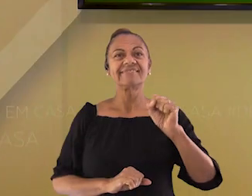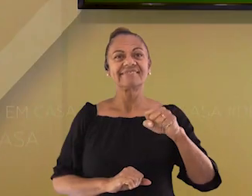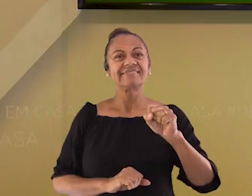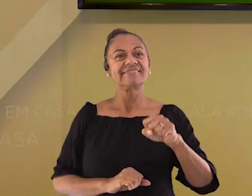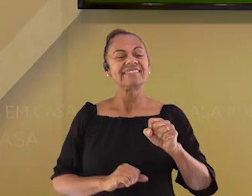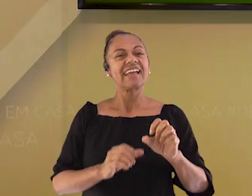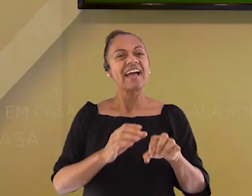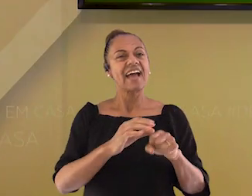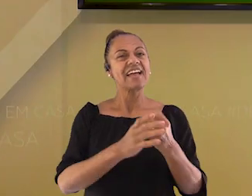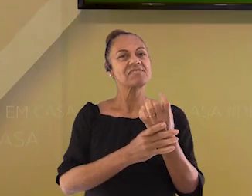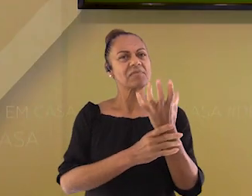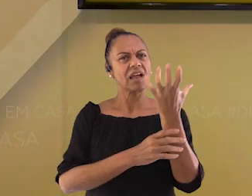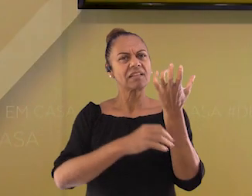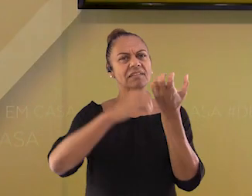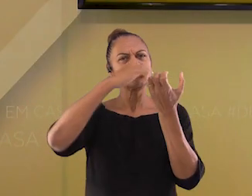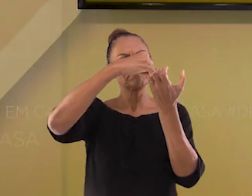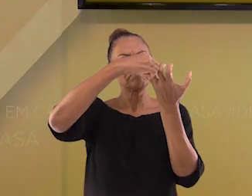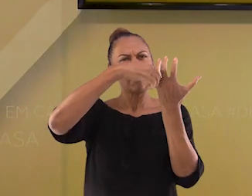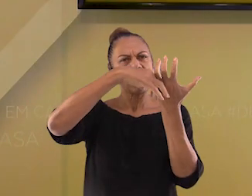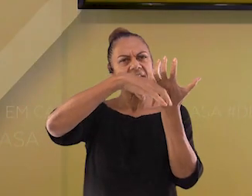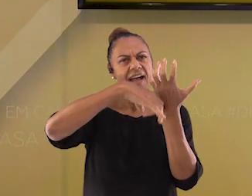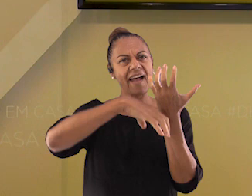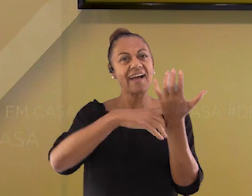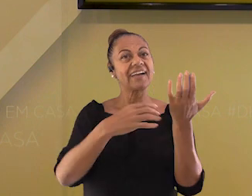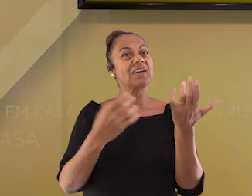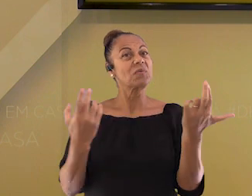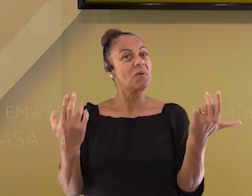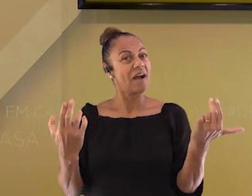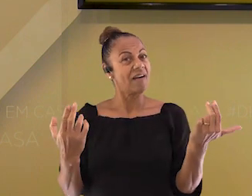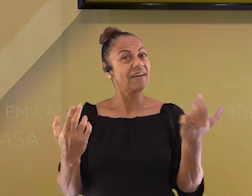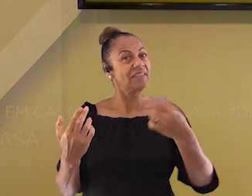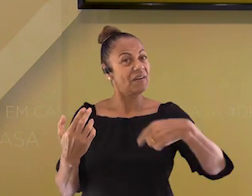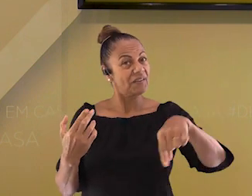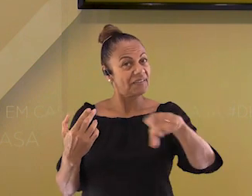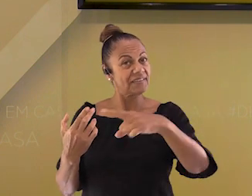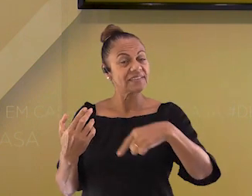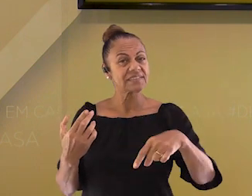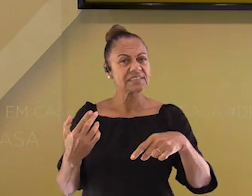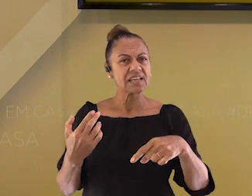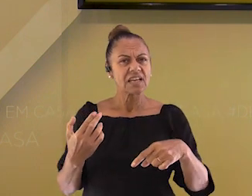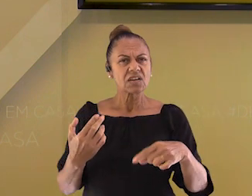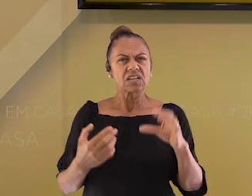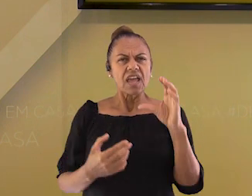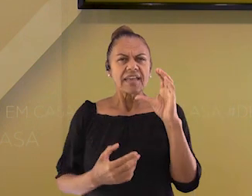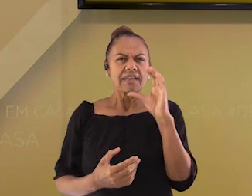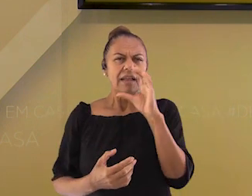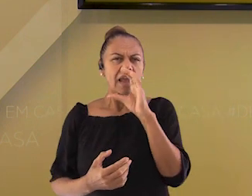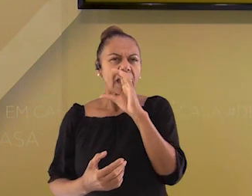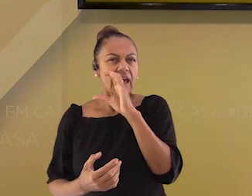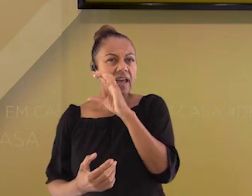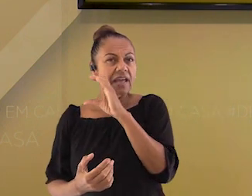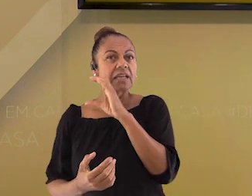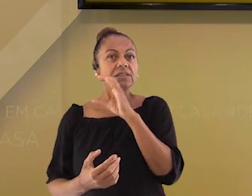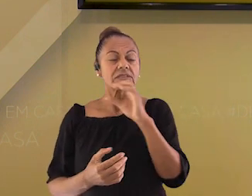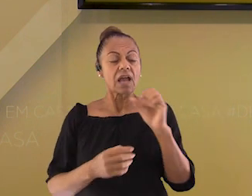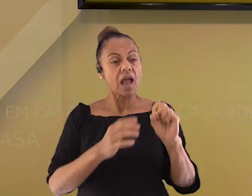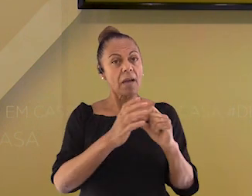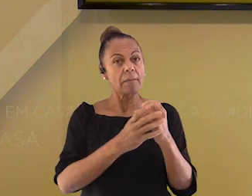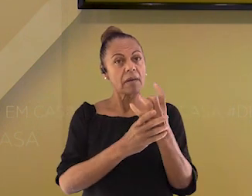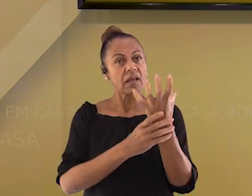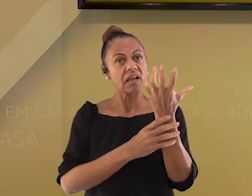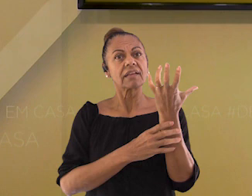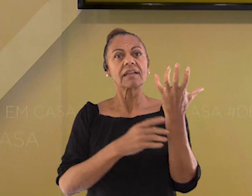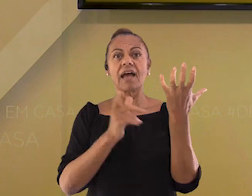Sim, a planta transpira, assim como a gente. Quando está muito quente, a planta